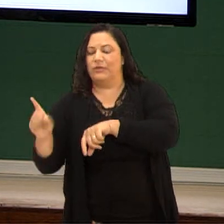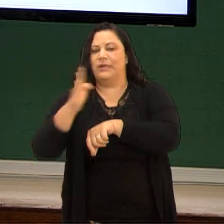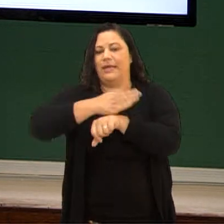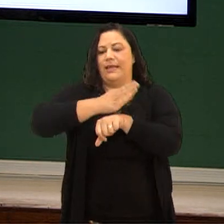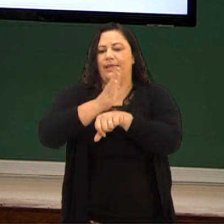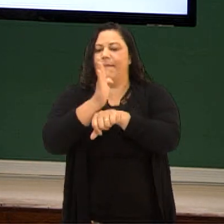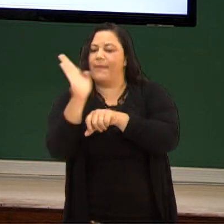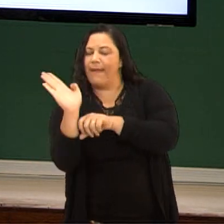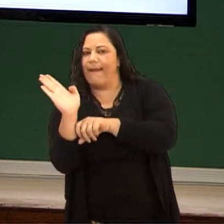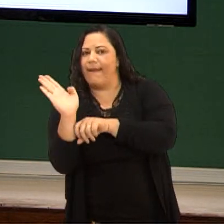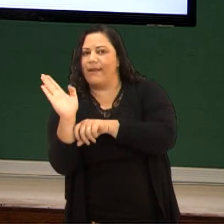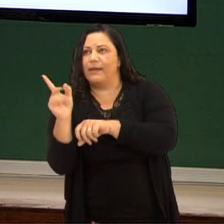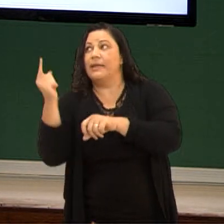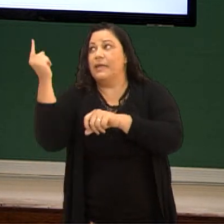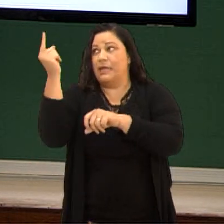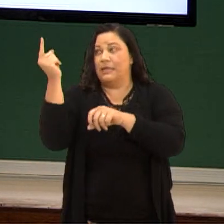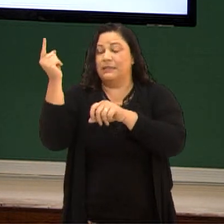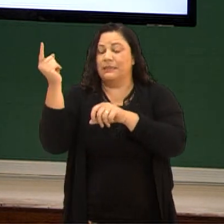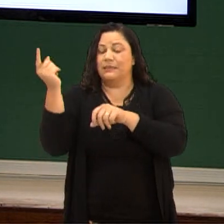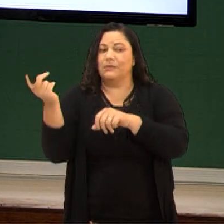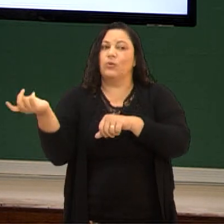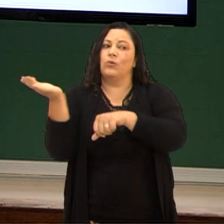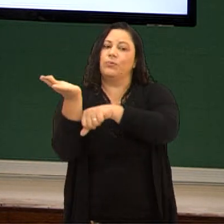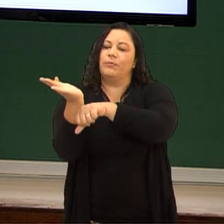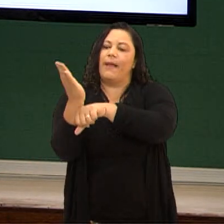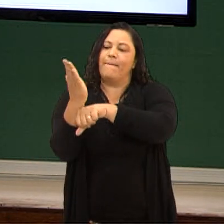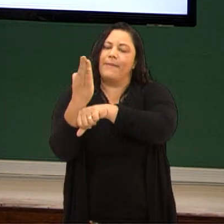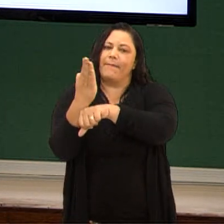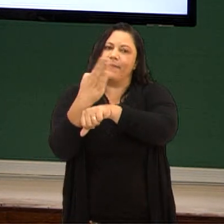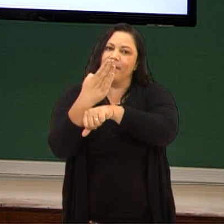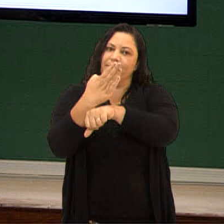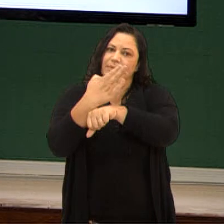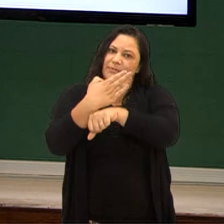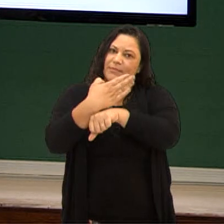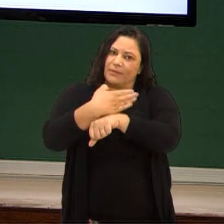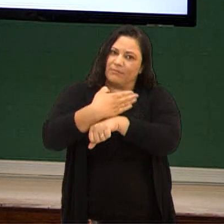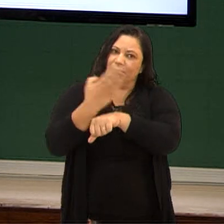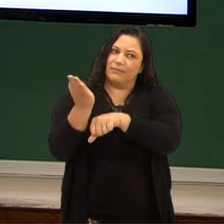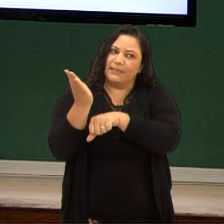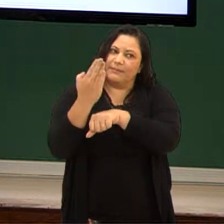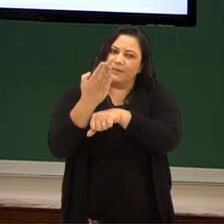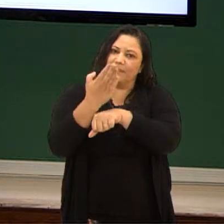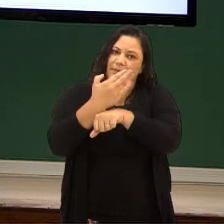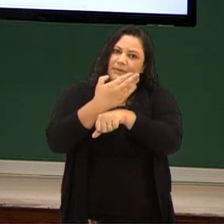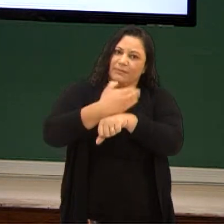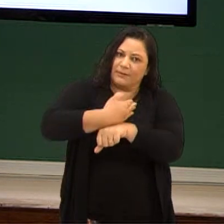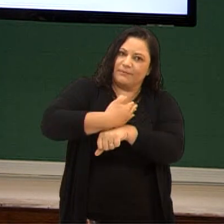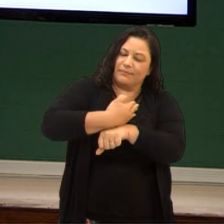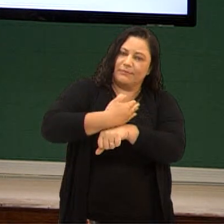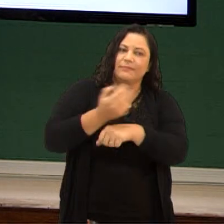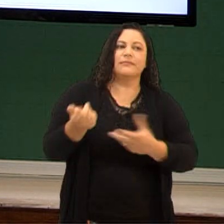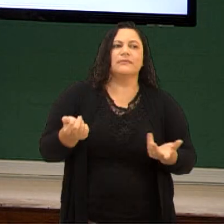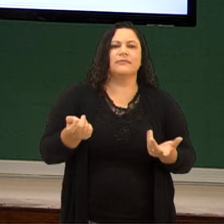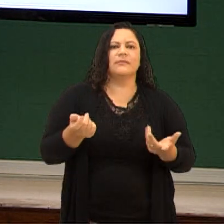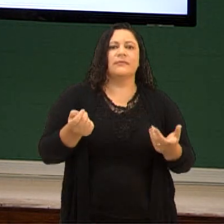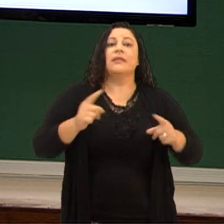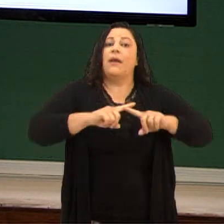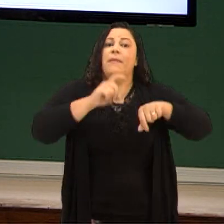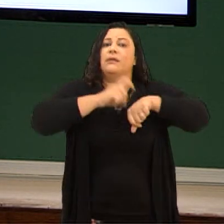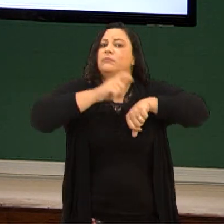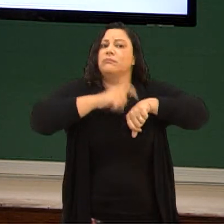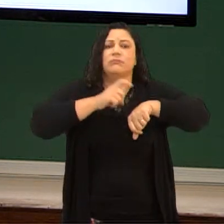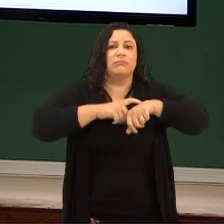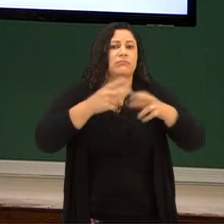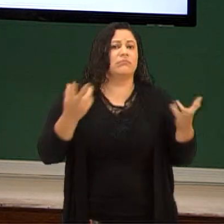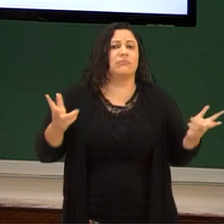sentido anti-horário, eles estariam voltando, estariam indo para o lado esquerdo, certo? Mas o que acontece? Eles obedecem ao mesmo tempo um do